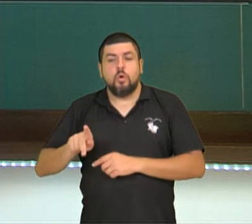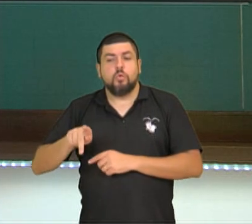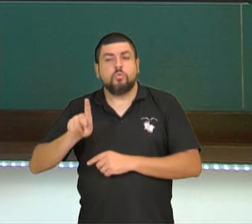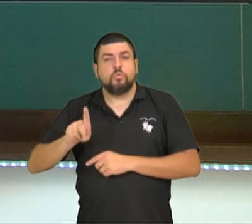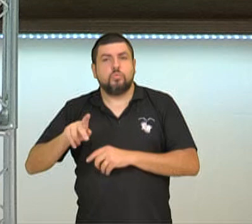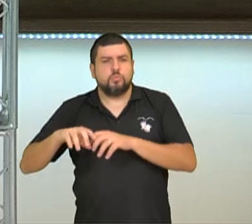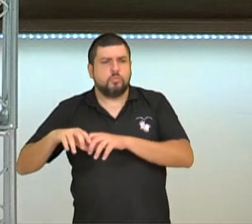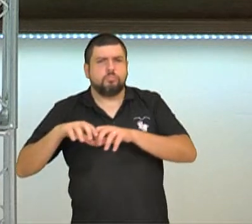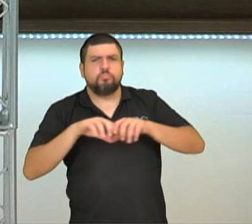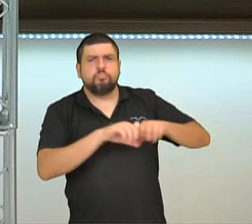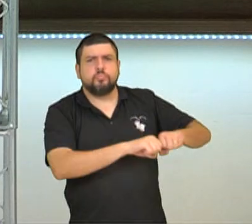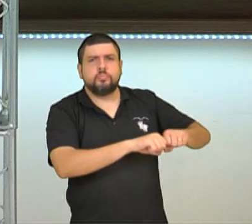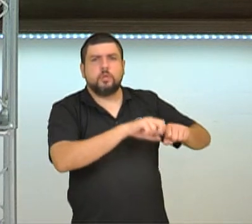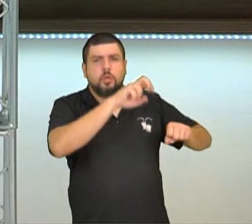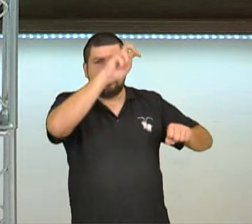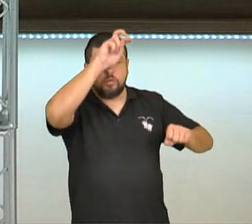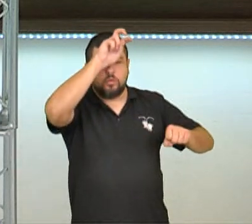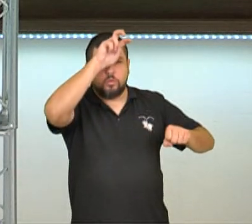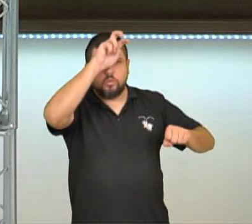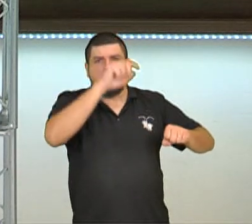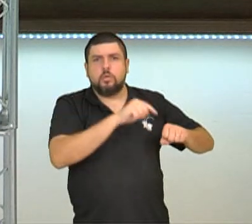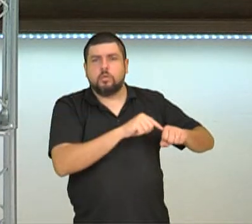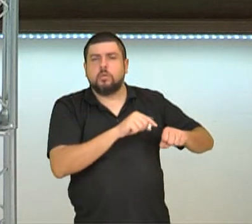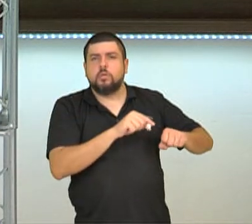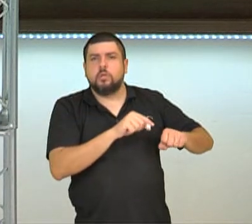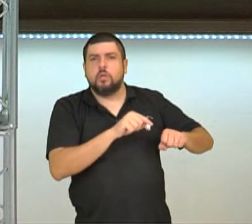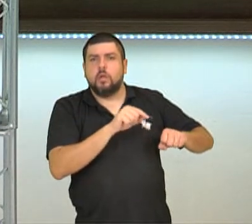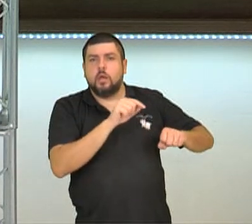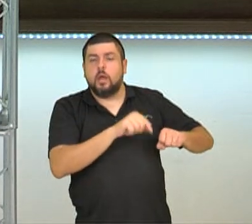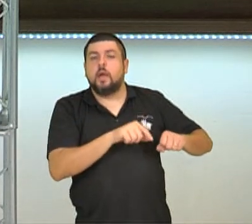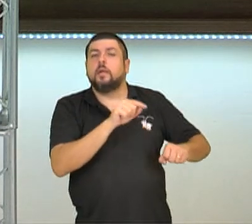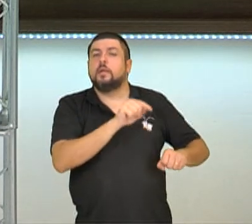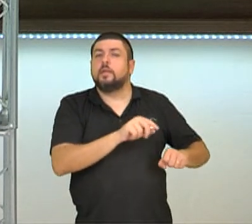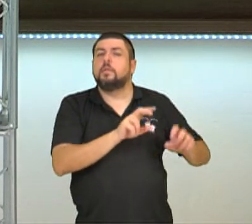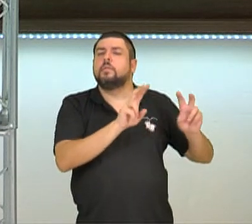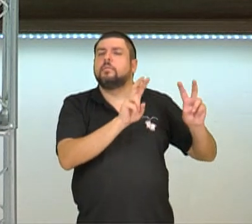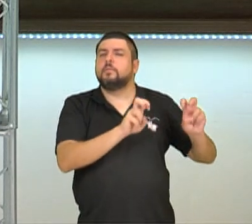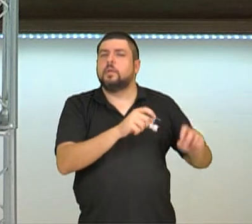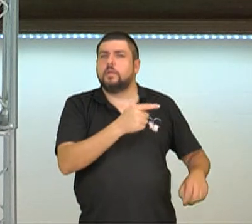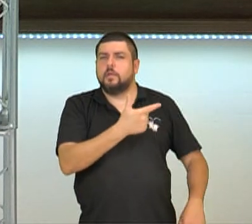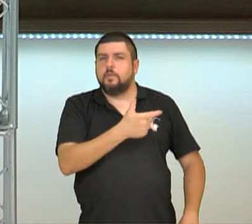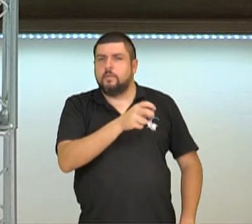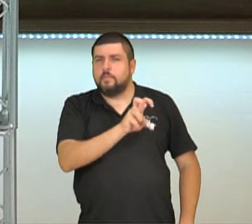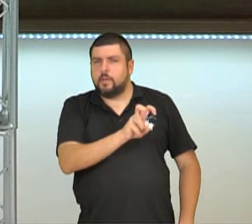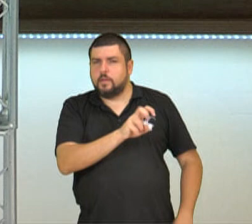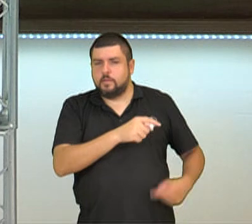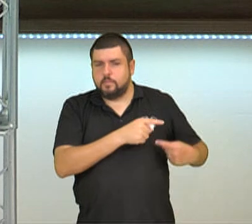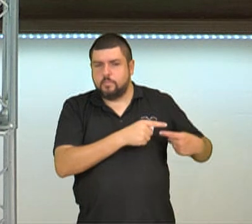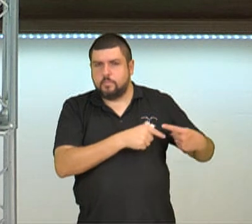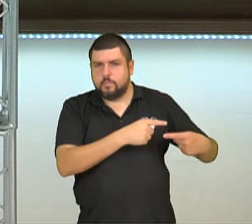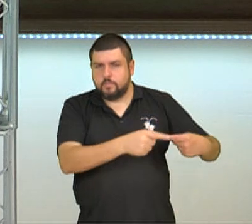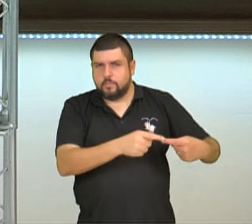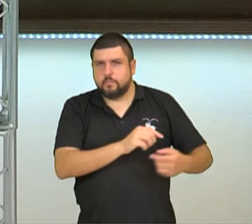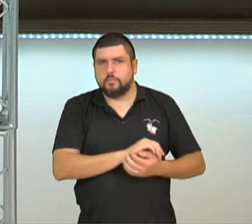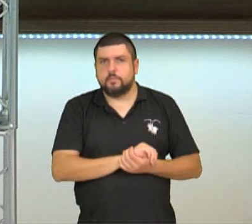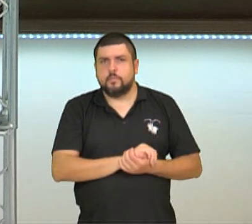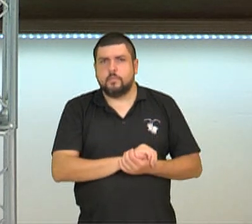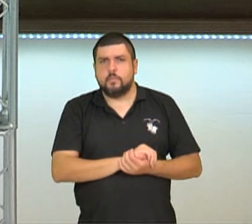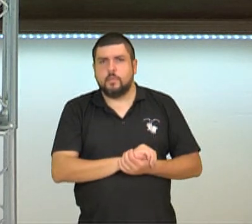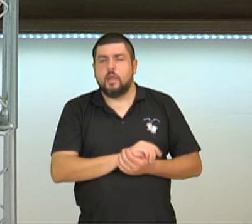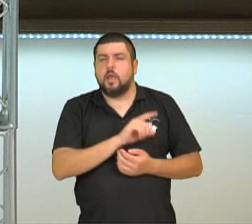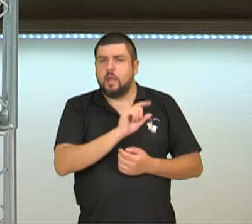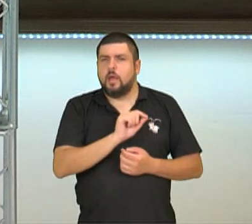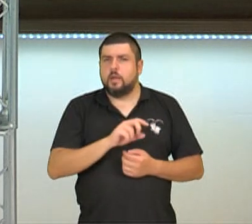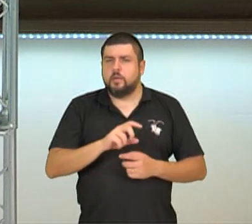25ª dinastia. Esses reis, ou melhor, os faraós cuxitas, se apropriaram de bastante